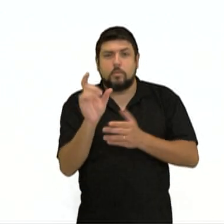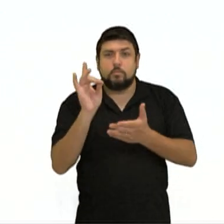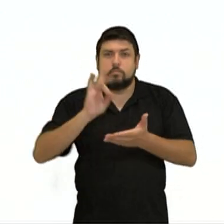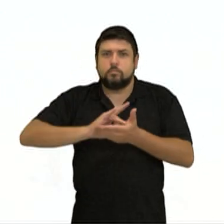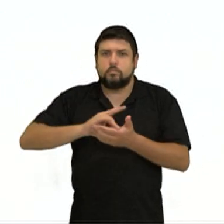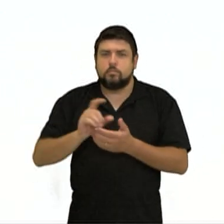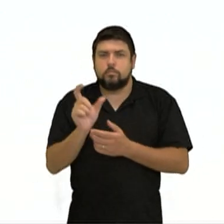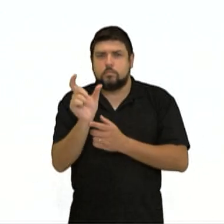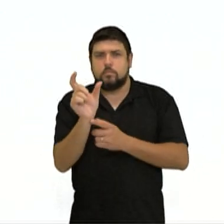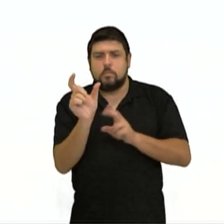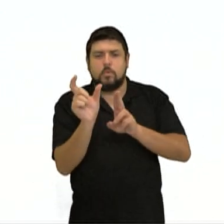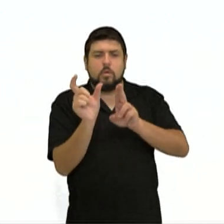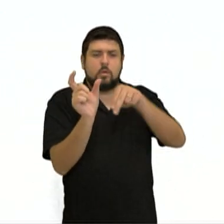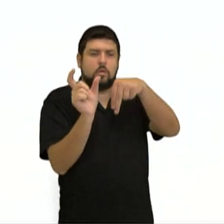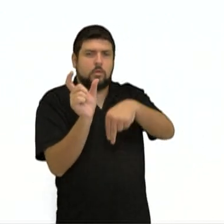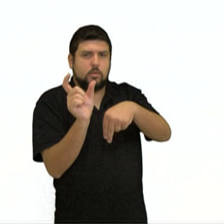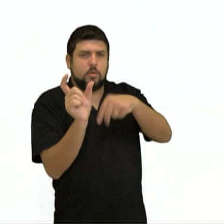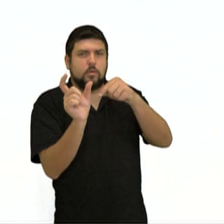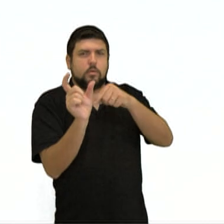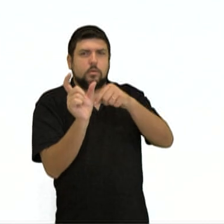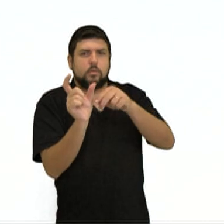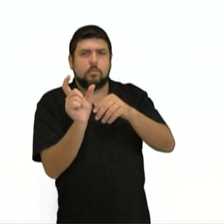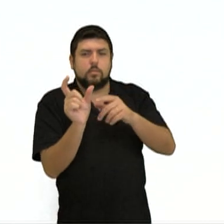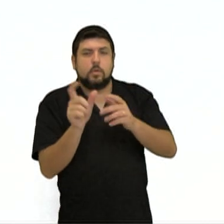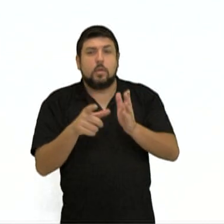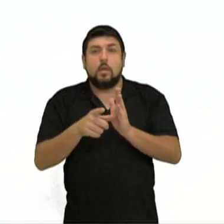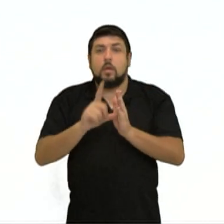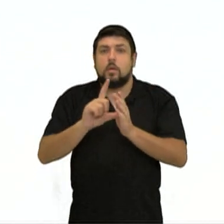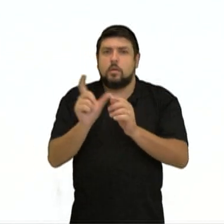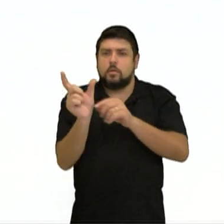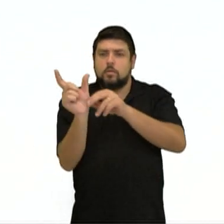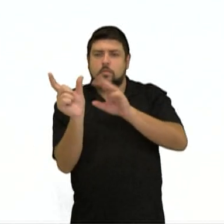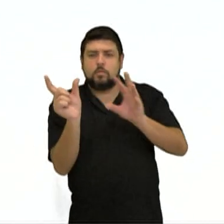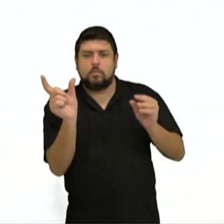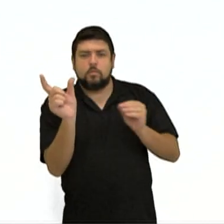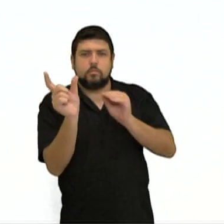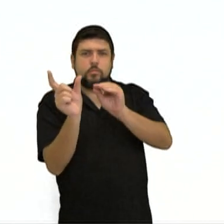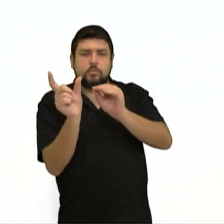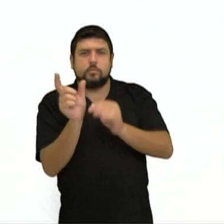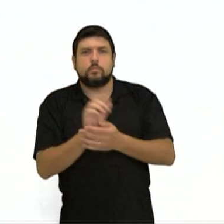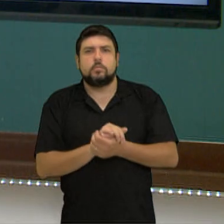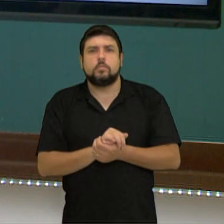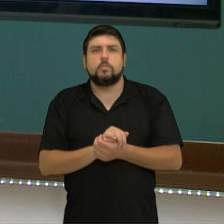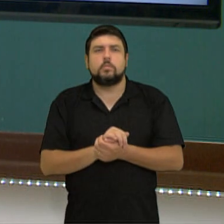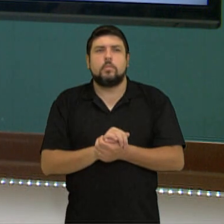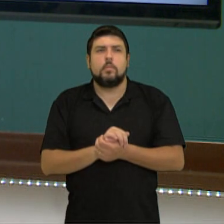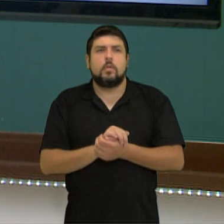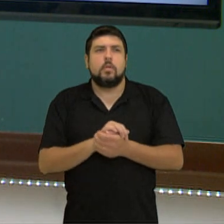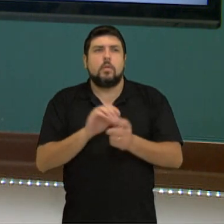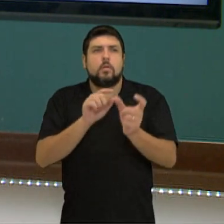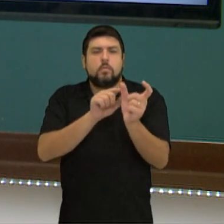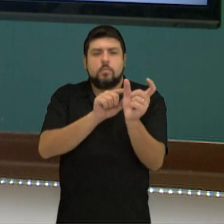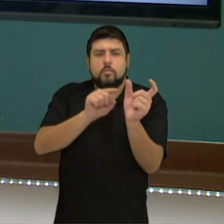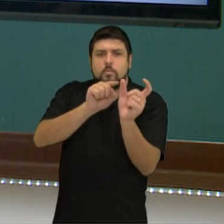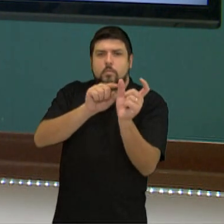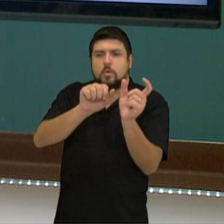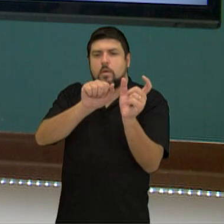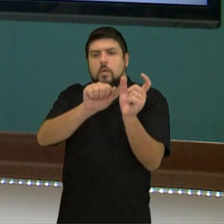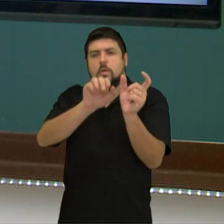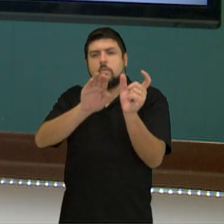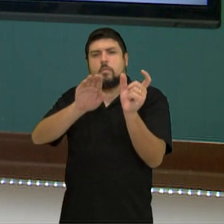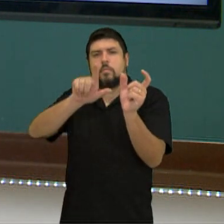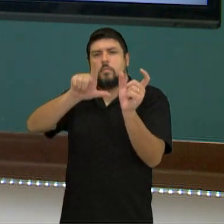An é o prefixo que a gente coloca antes, tá? Able é um sufixo que a gente